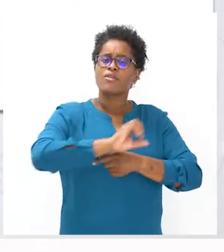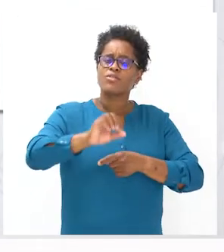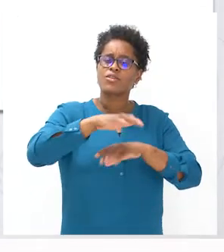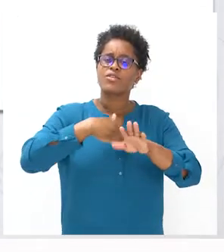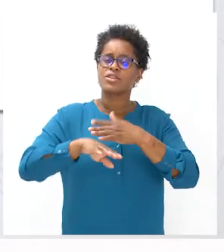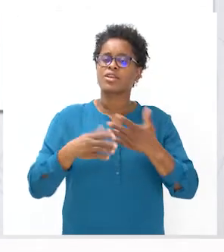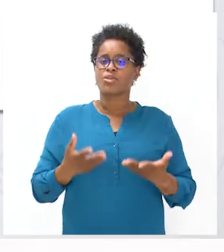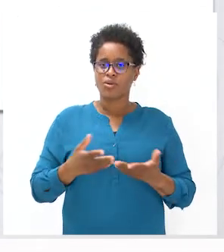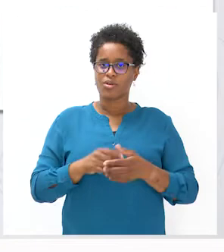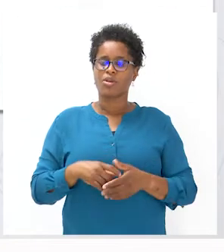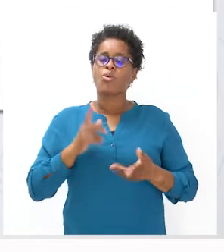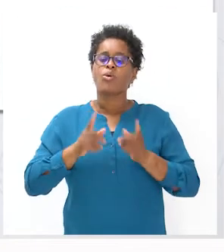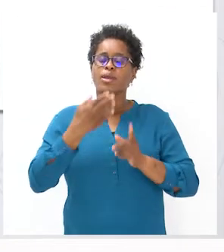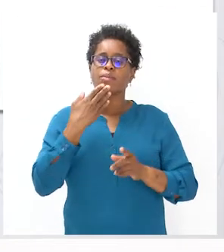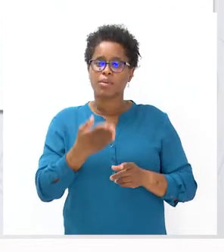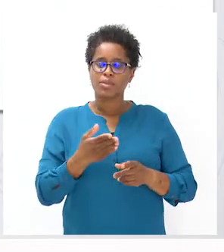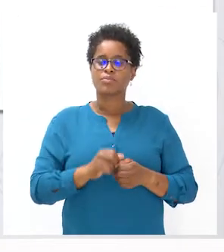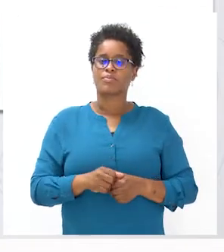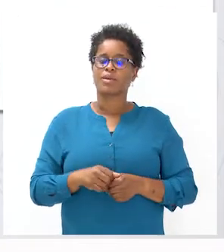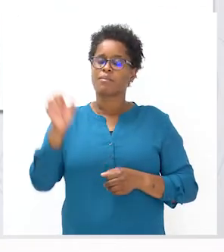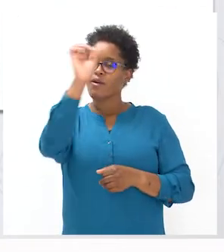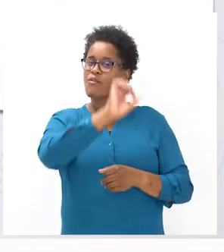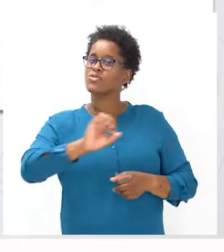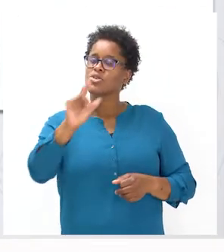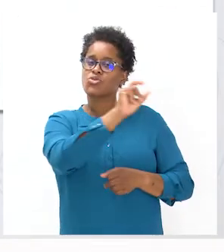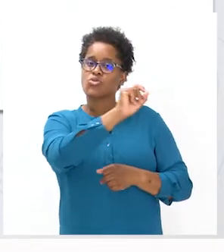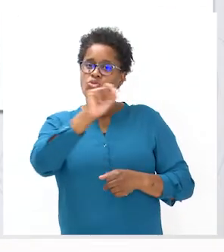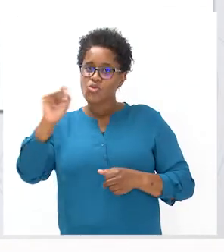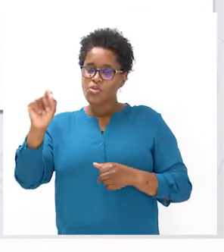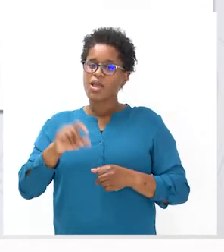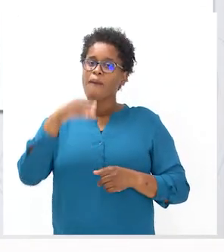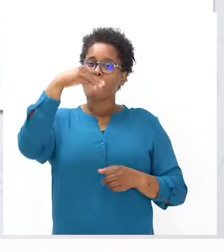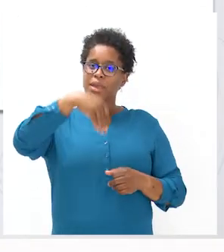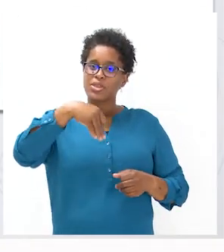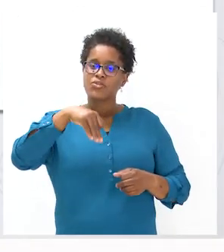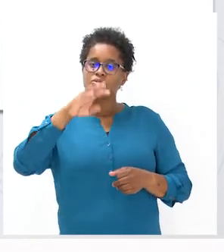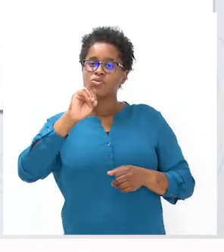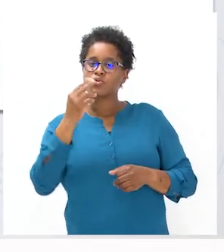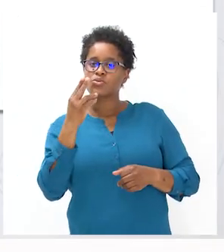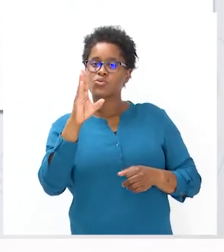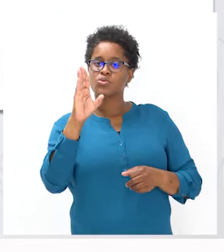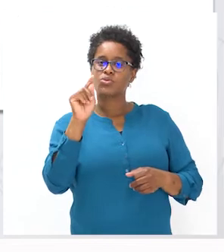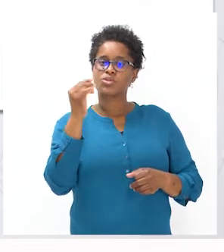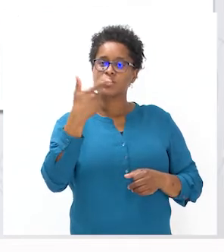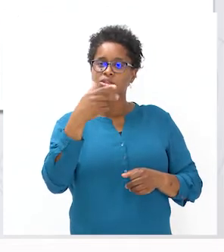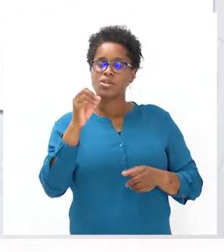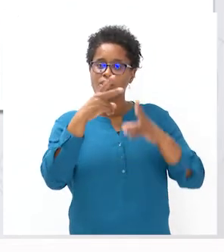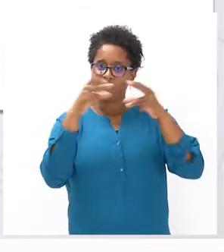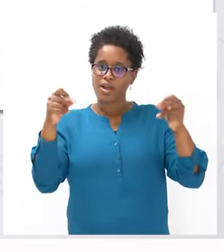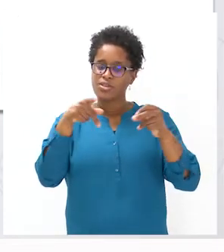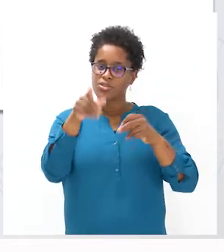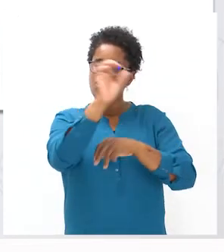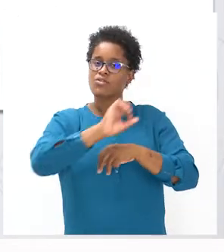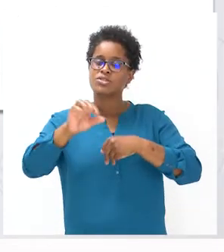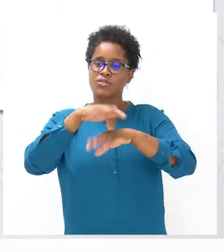então? O que é pedido? Para sublinhar o predicativo do sujeito na frase. Então é isso que